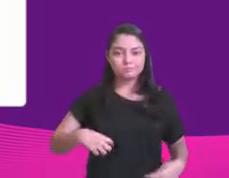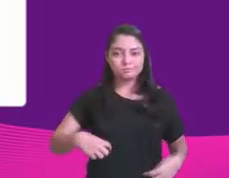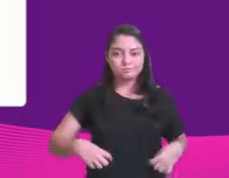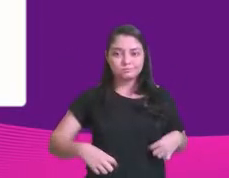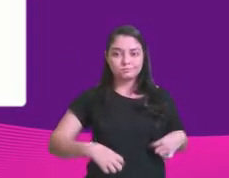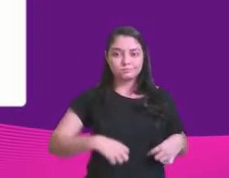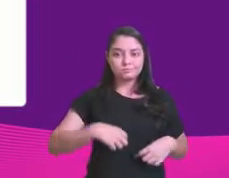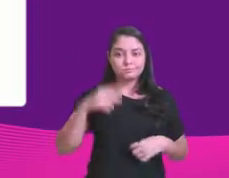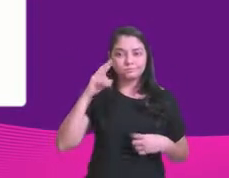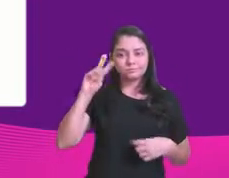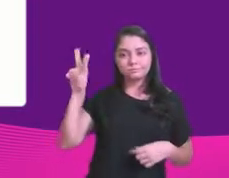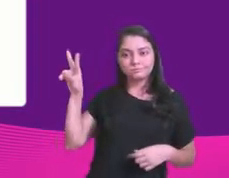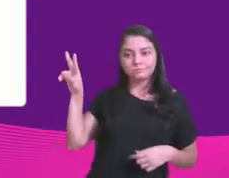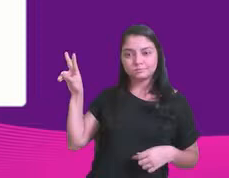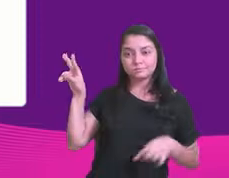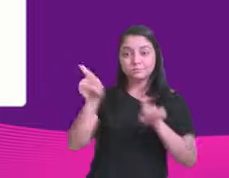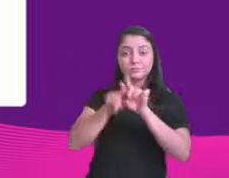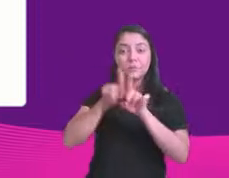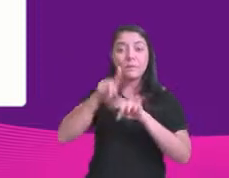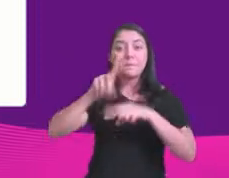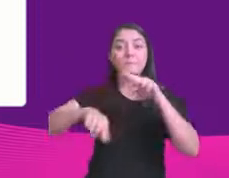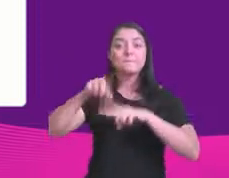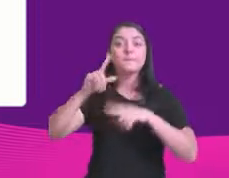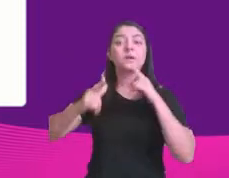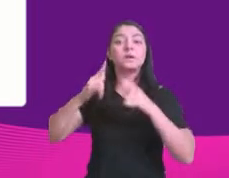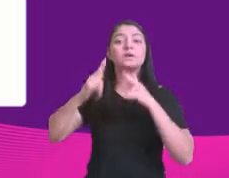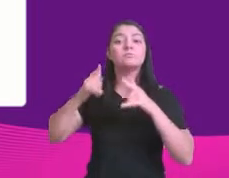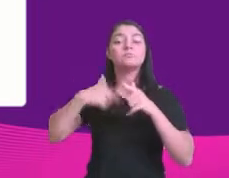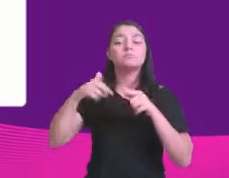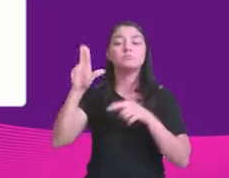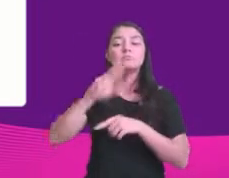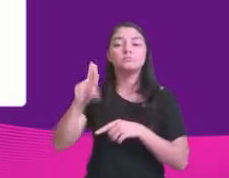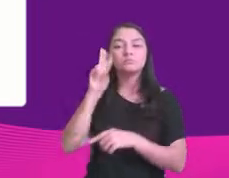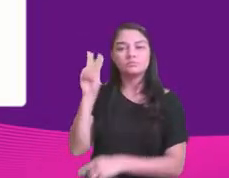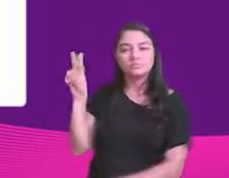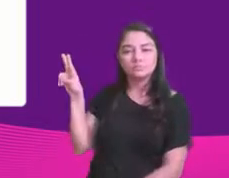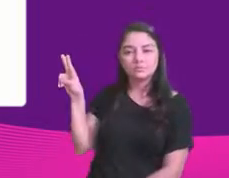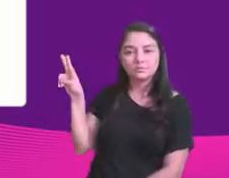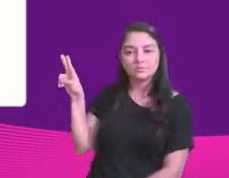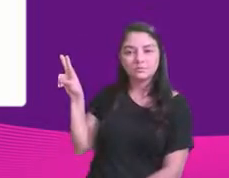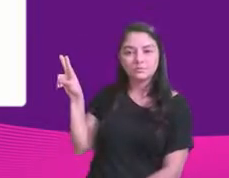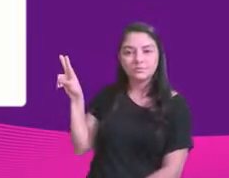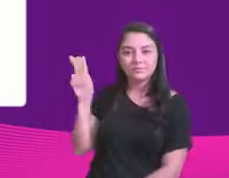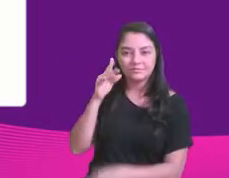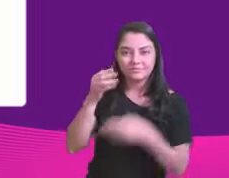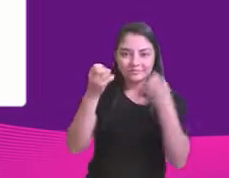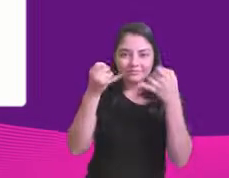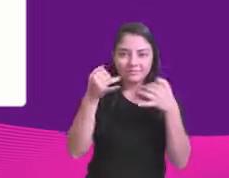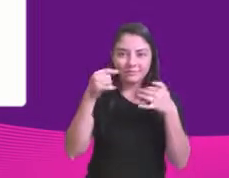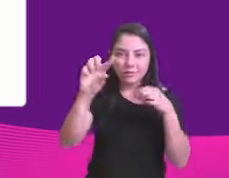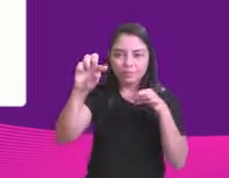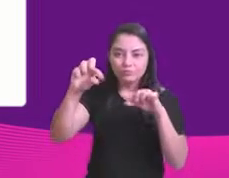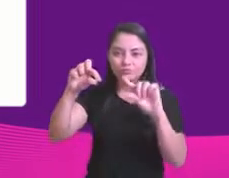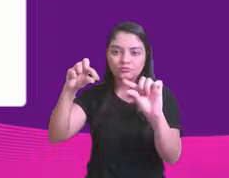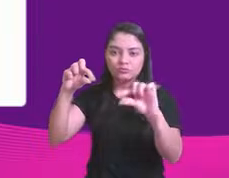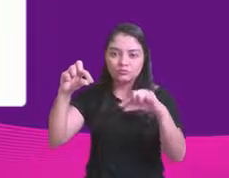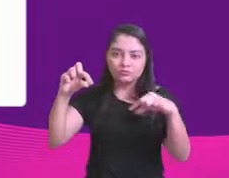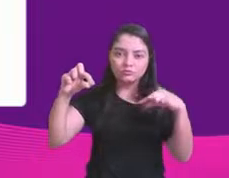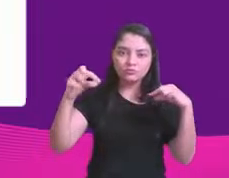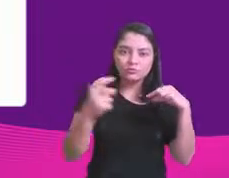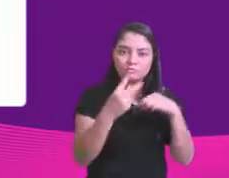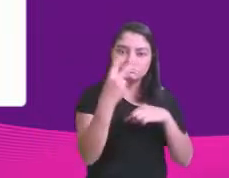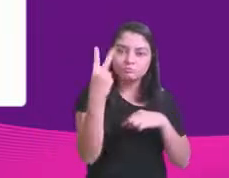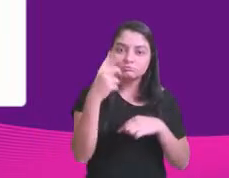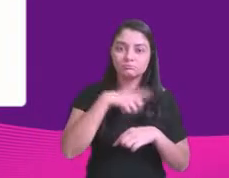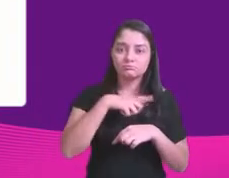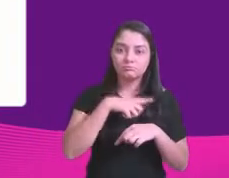de perfusão que a gente utiliza é uma máquina que tem 2 roletes, eu vou explicar um pouquinho para vocês. Então você tem o quadro do